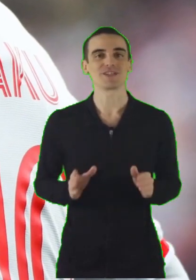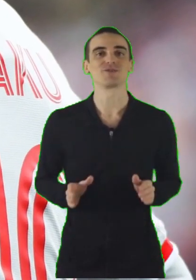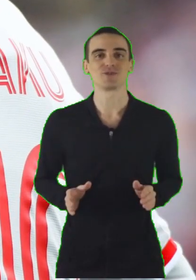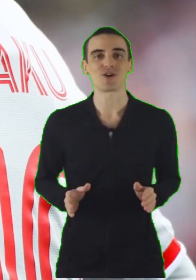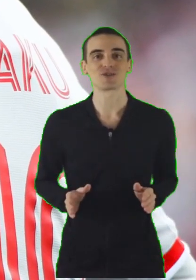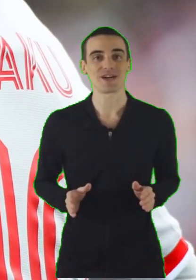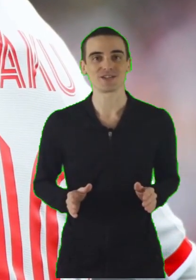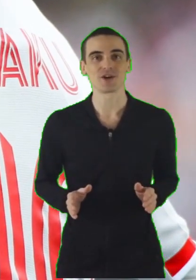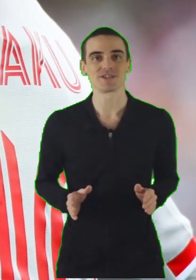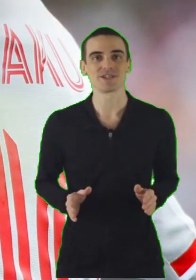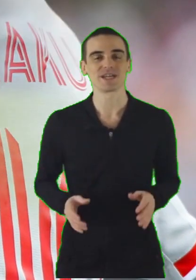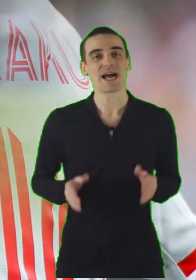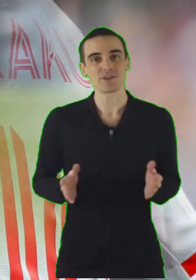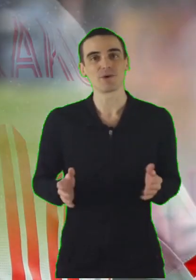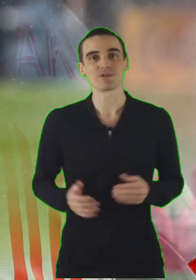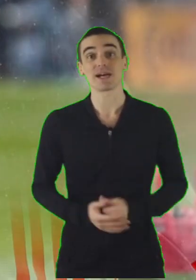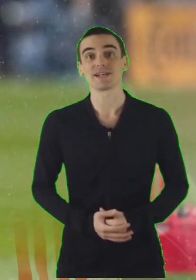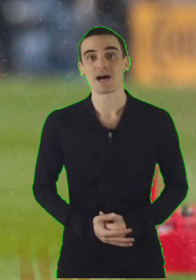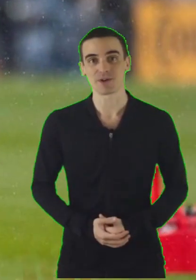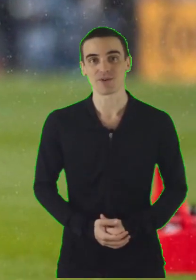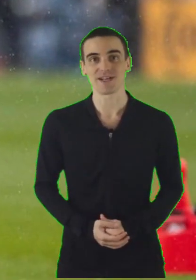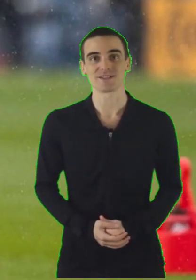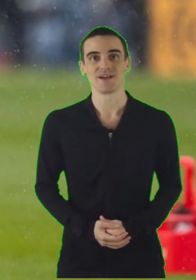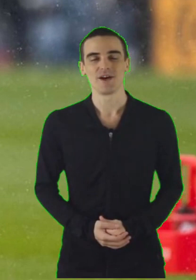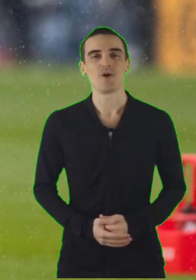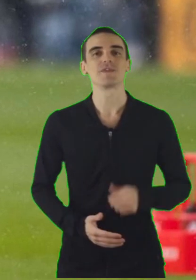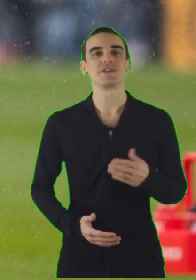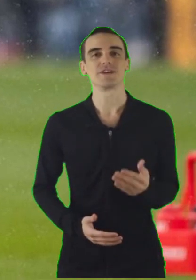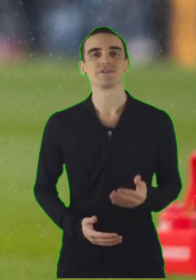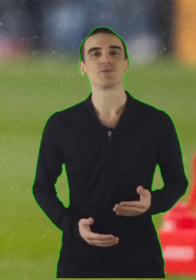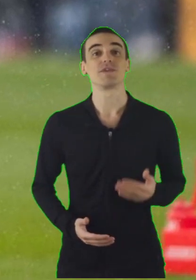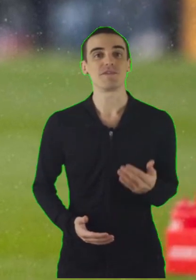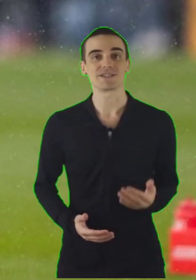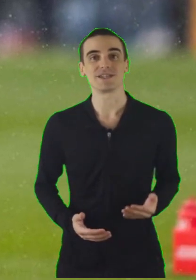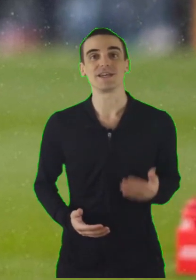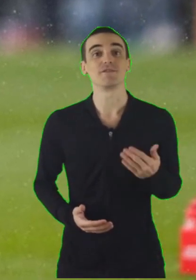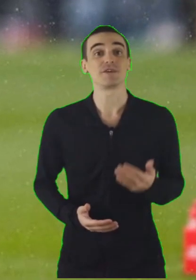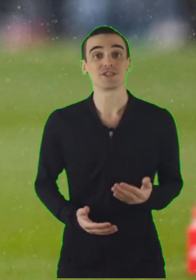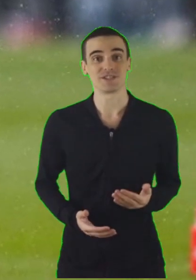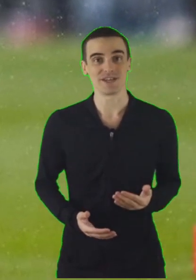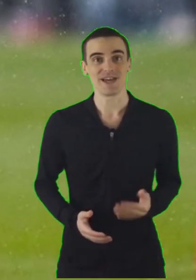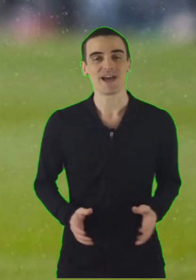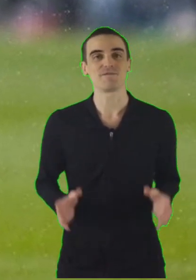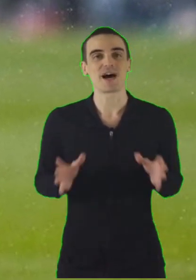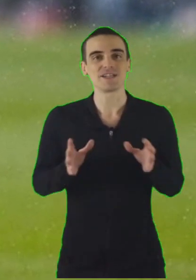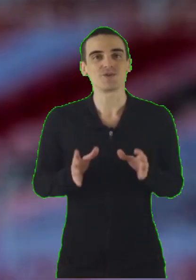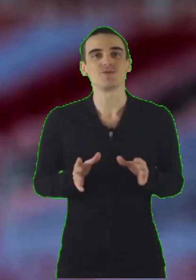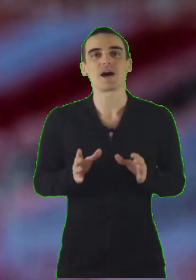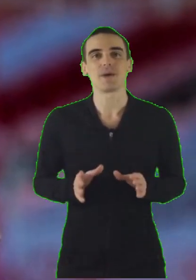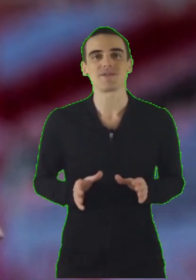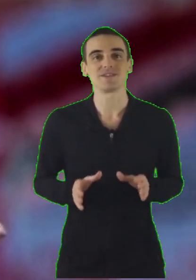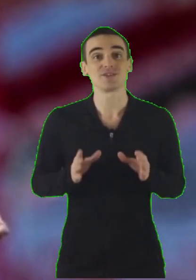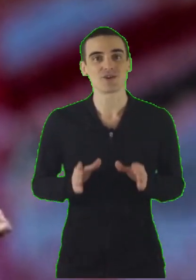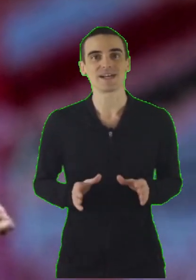negociações E aí torcedor O que acha do nome de kaku com a camisa do Cabuloso deixe sua opinião nos